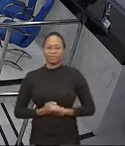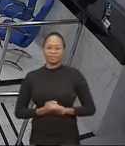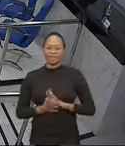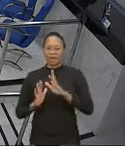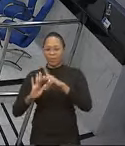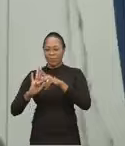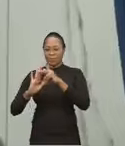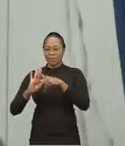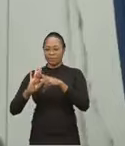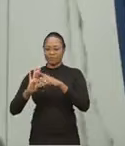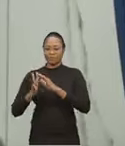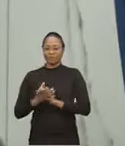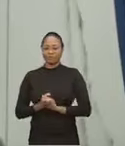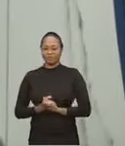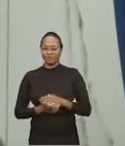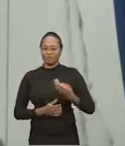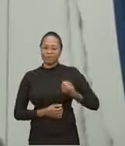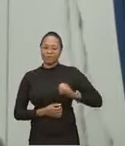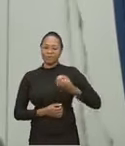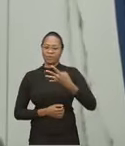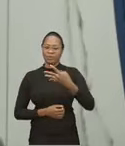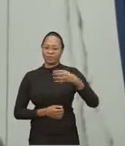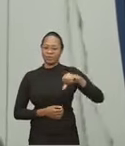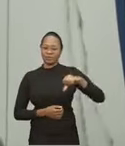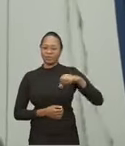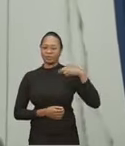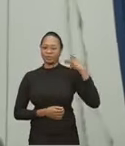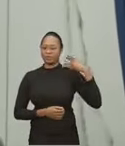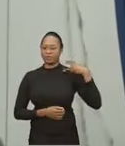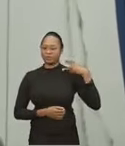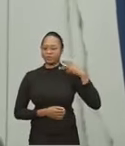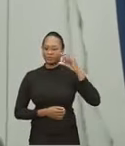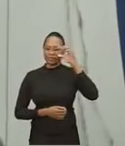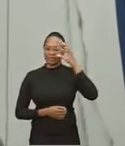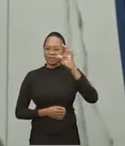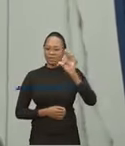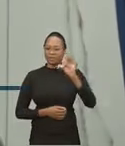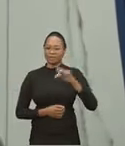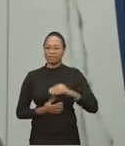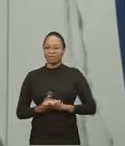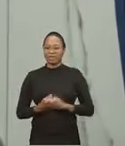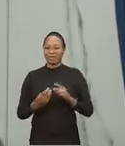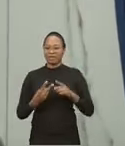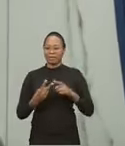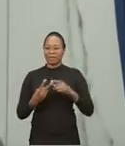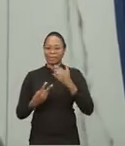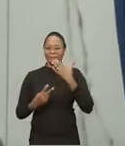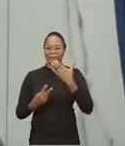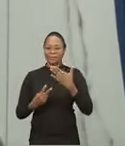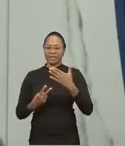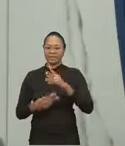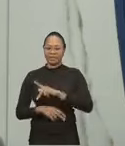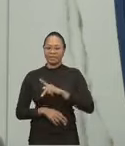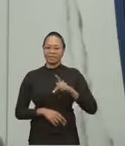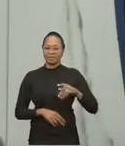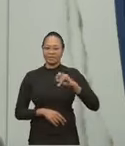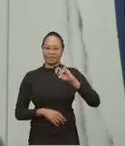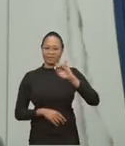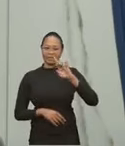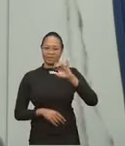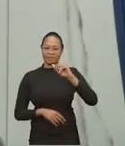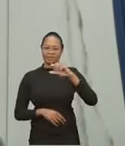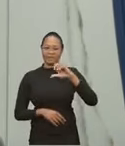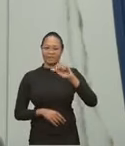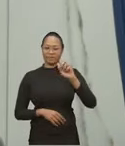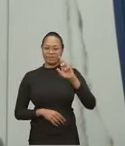Projeto de resolução de número 049/2023, de autoria do vereador Tagne Sequeira, PT, concede à professora Iara